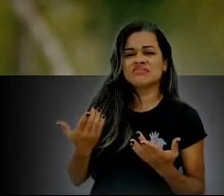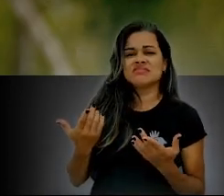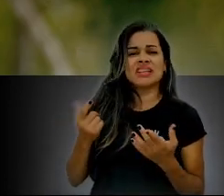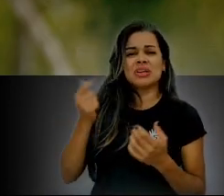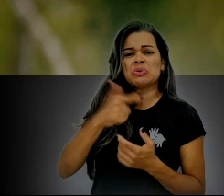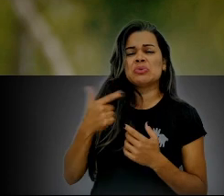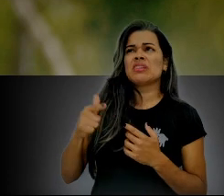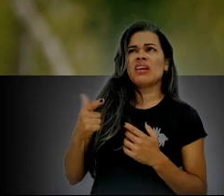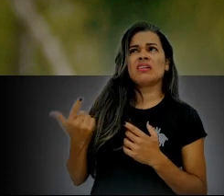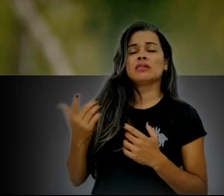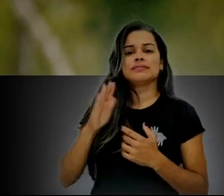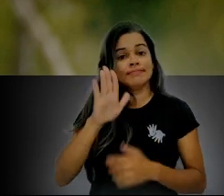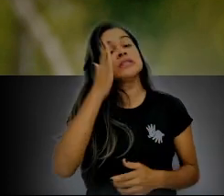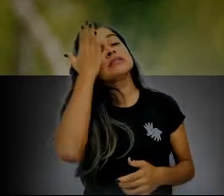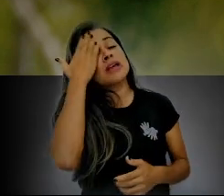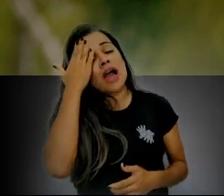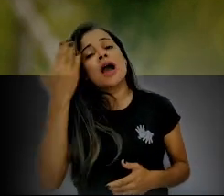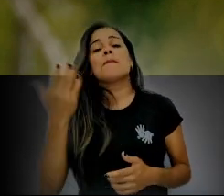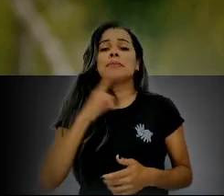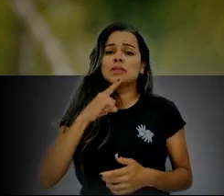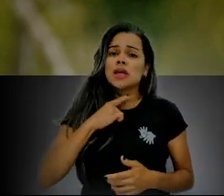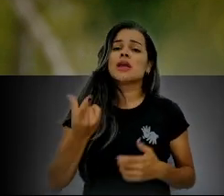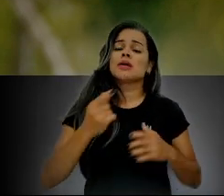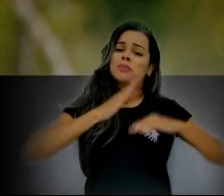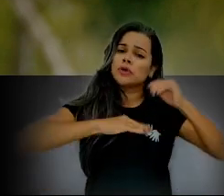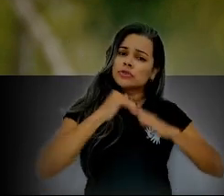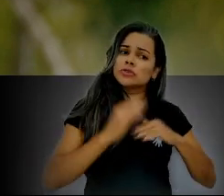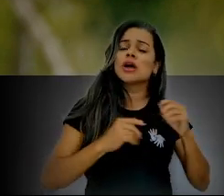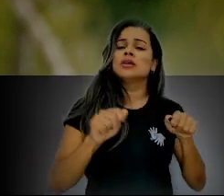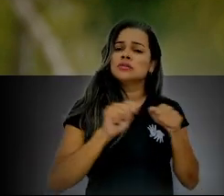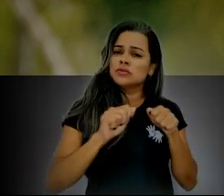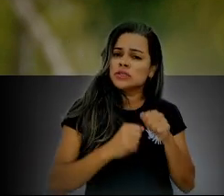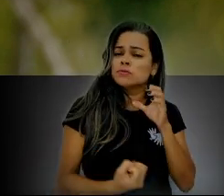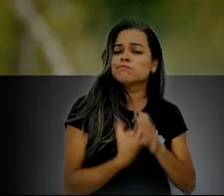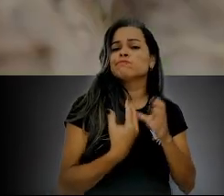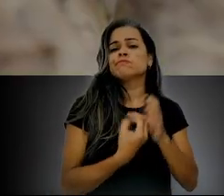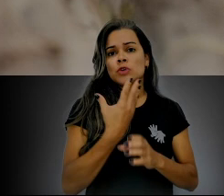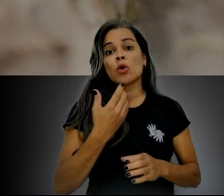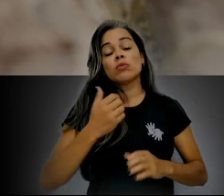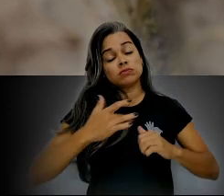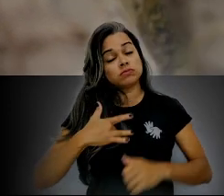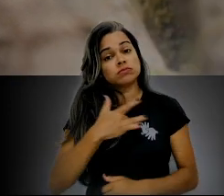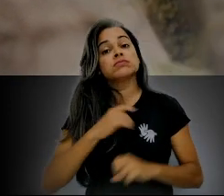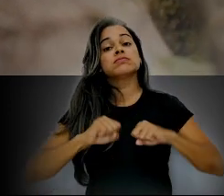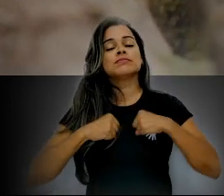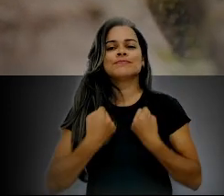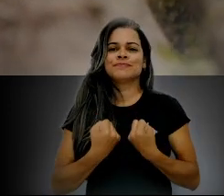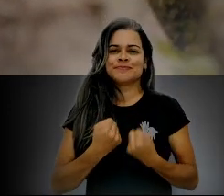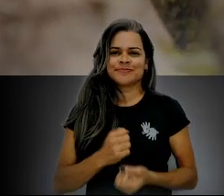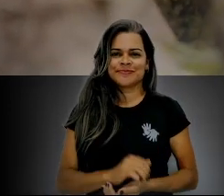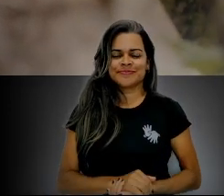que querendo um produto que não existe e a gente sabe que tem pessoas produzindo e alimento com qualidade e saudáveis também